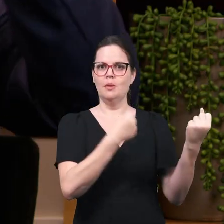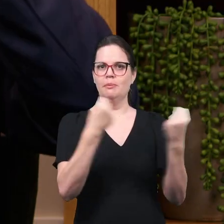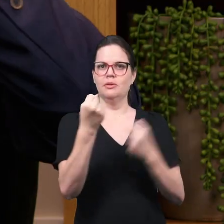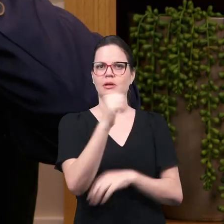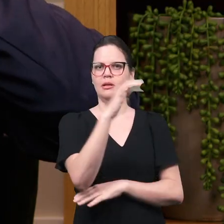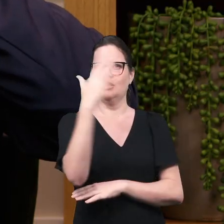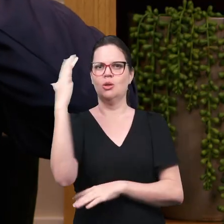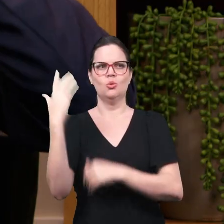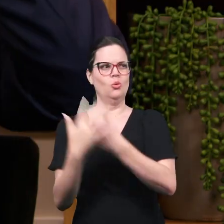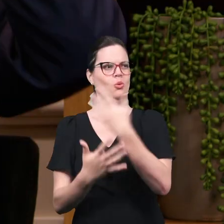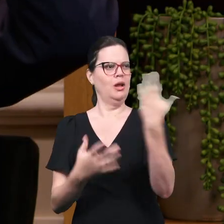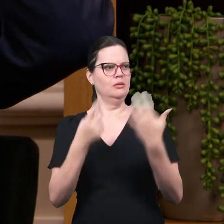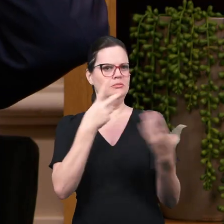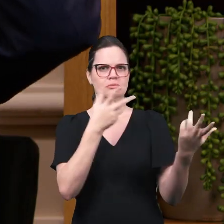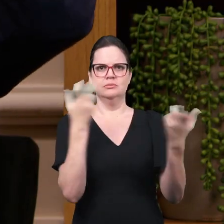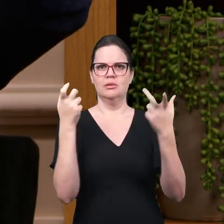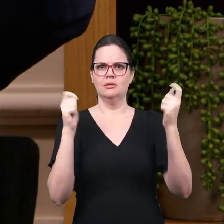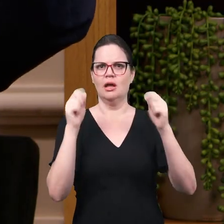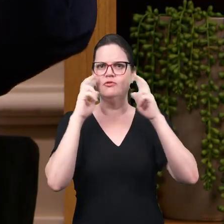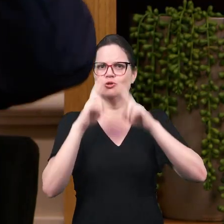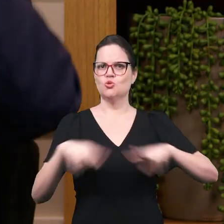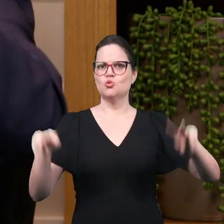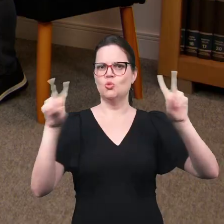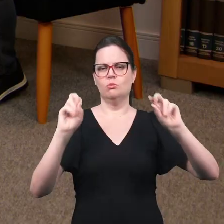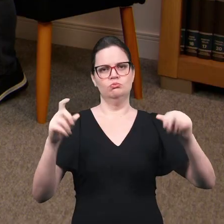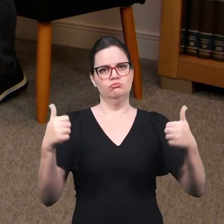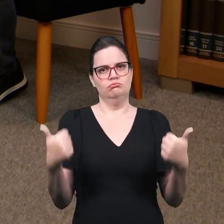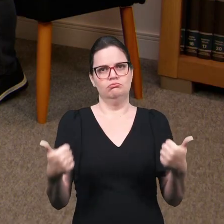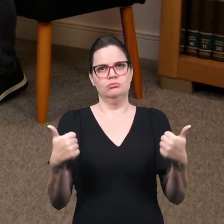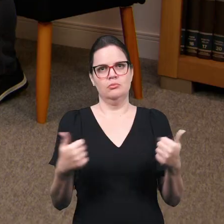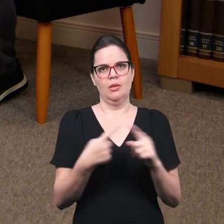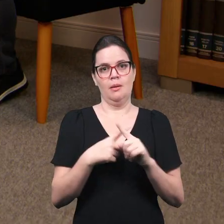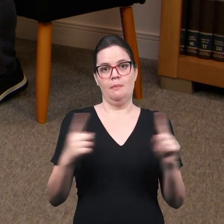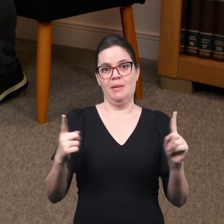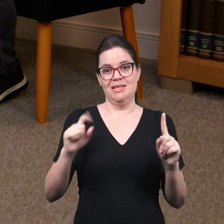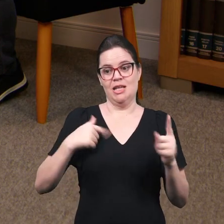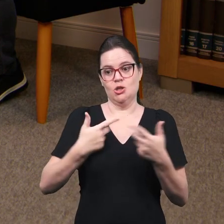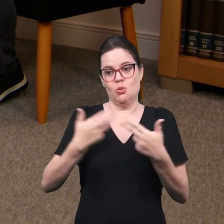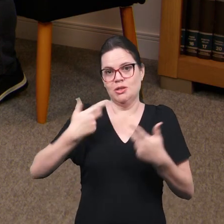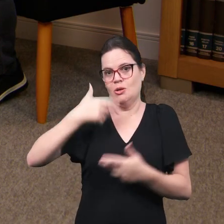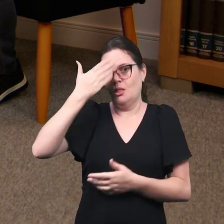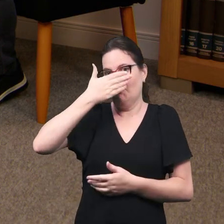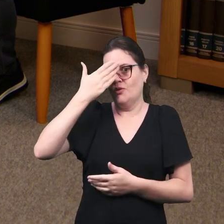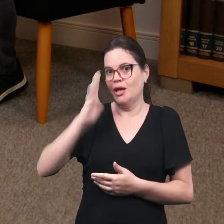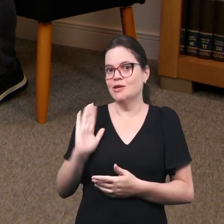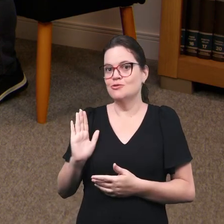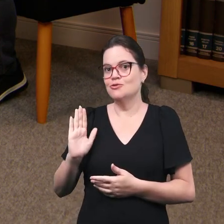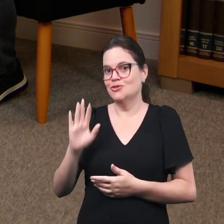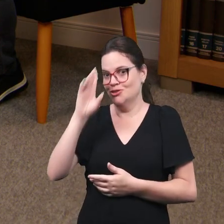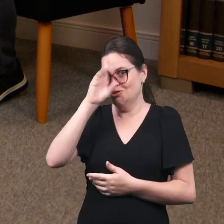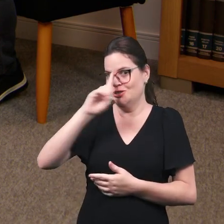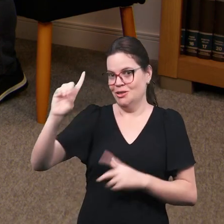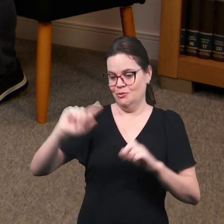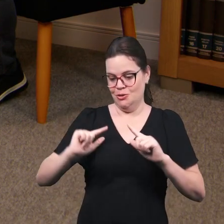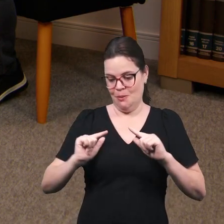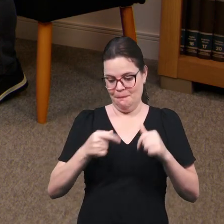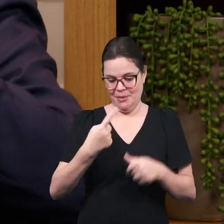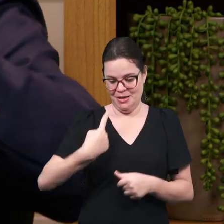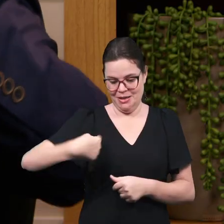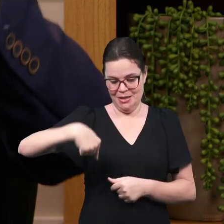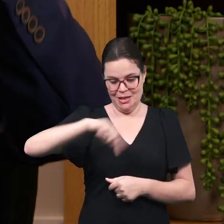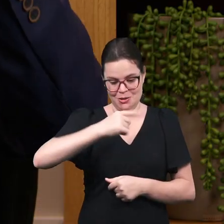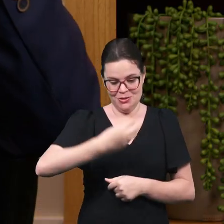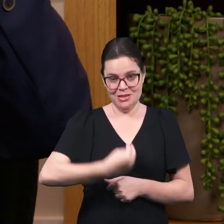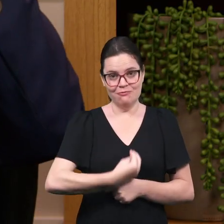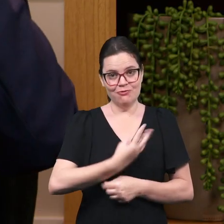Uma coisa é falar das coisas visíveis, outra coisa é das invisíveis. daquilo que Deus faz dentro de nós, daquilo